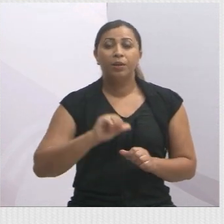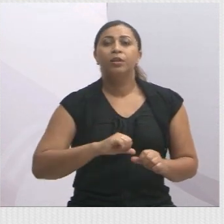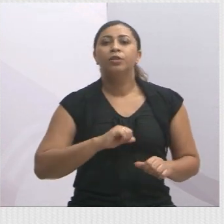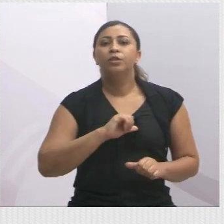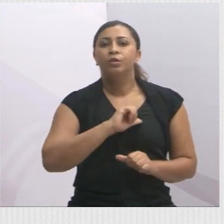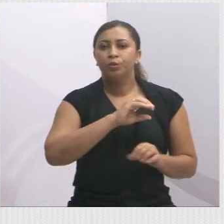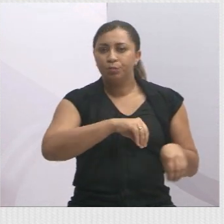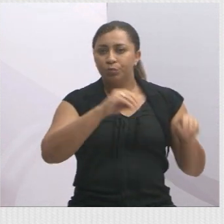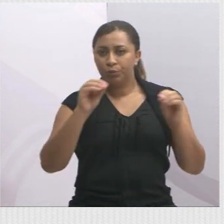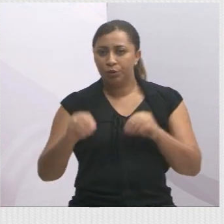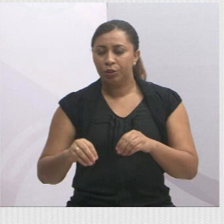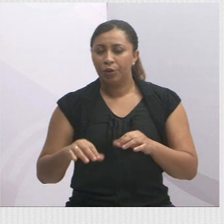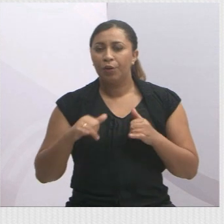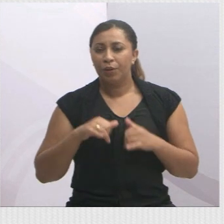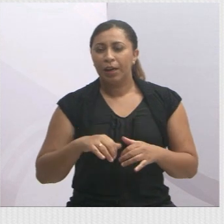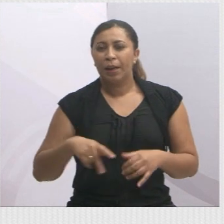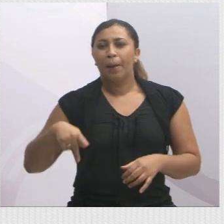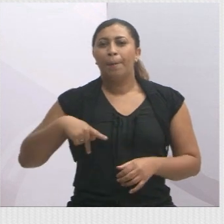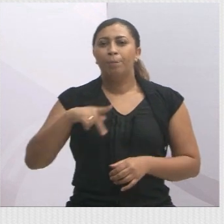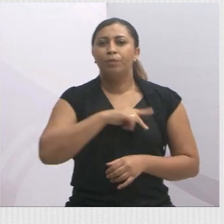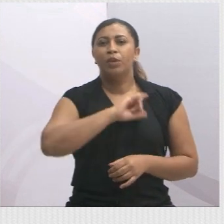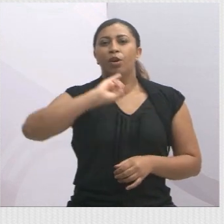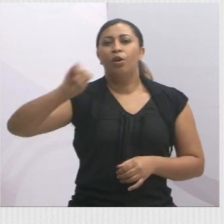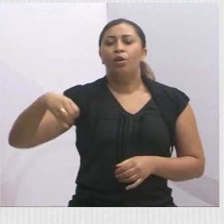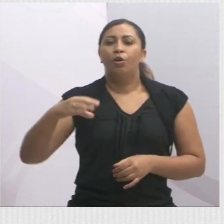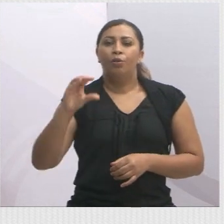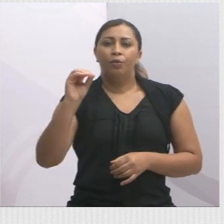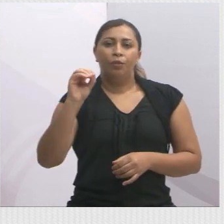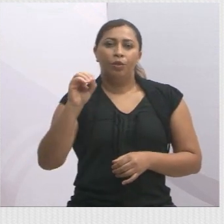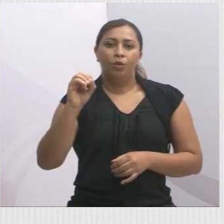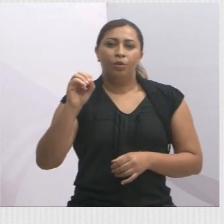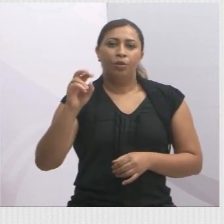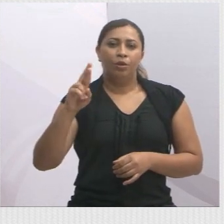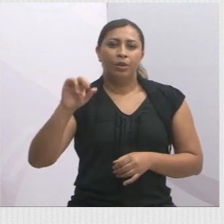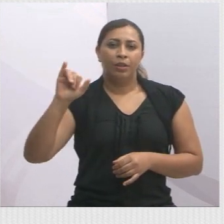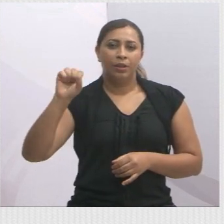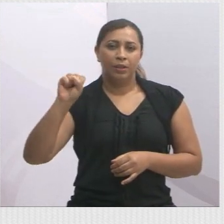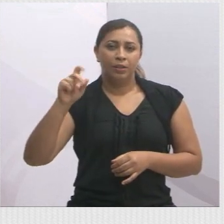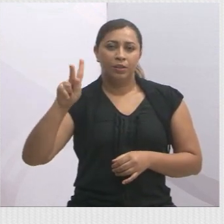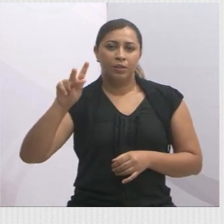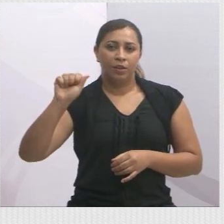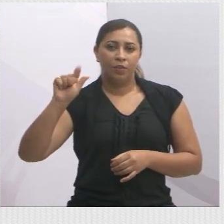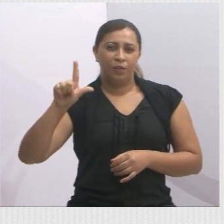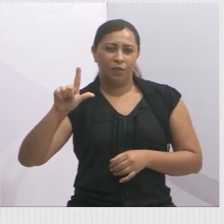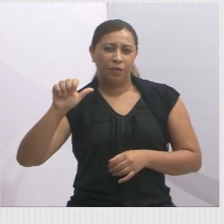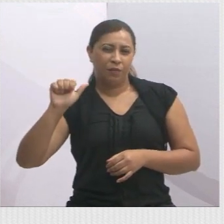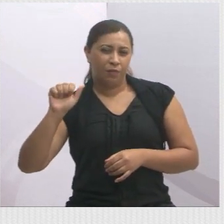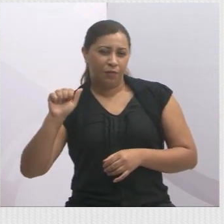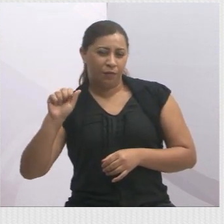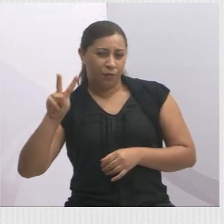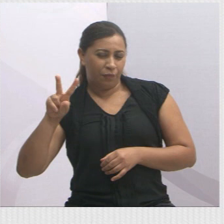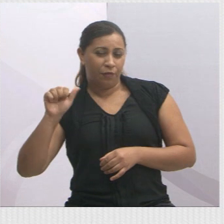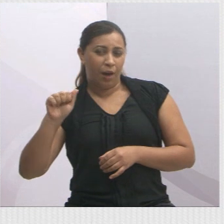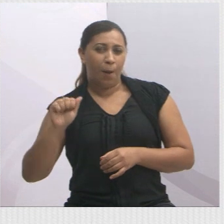na presidência o pastor Florisval Firmino de Lima, que durante 2 anos, ou seja, até